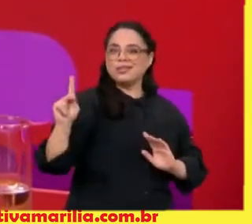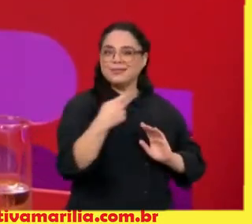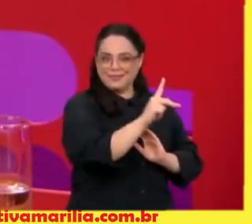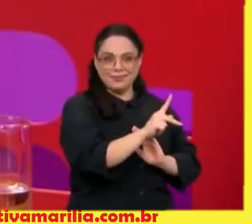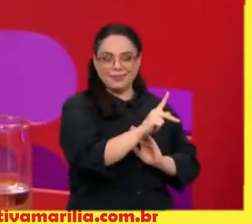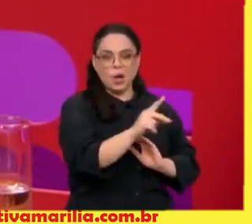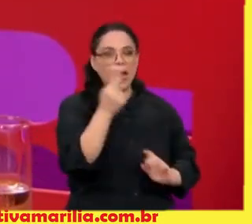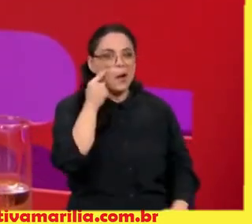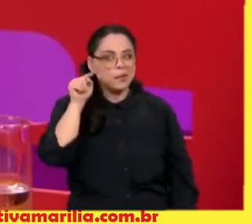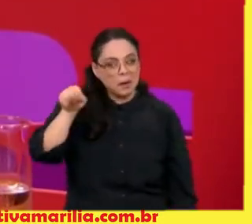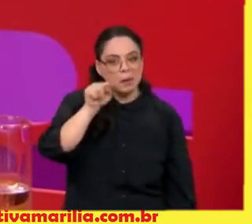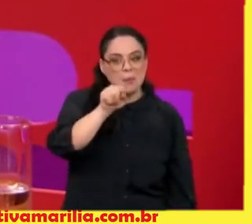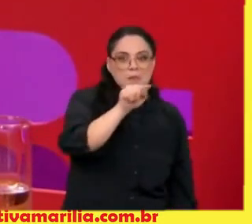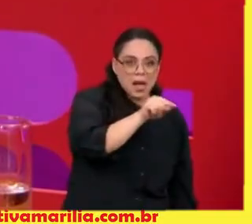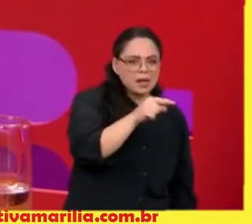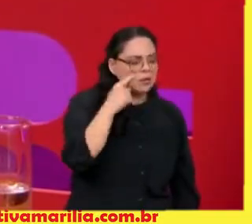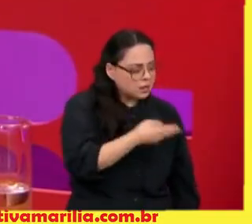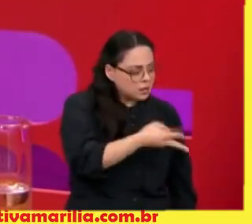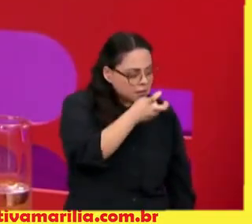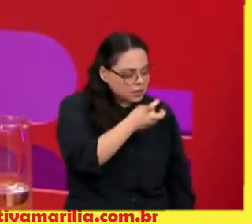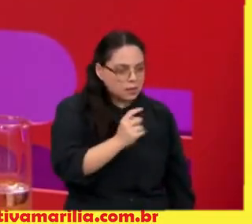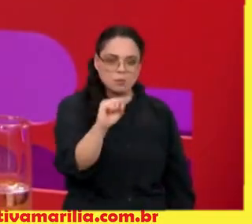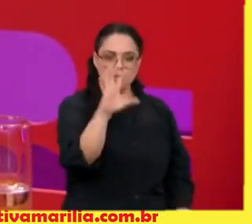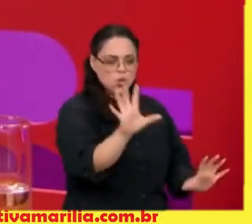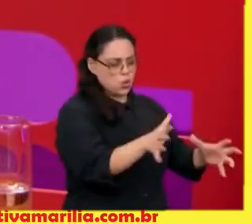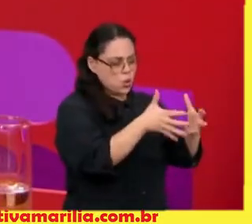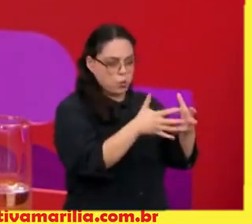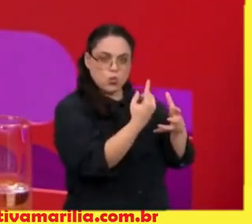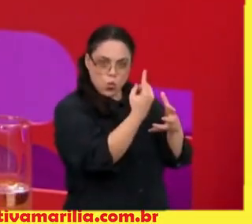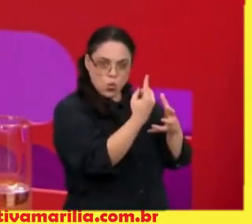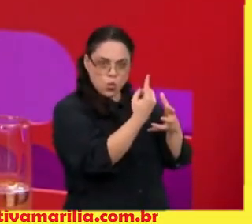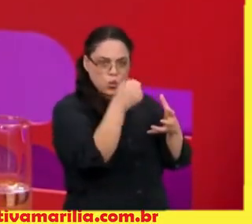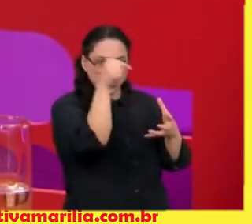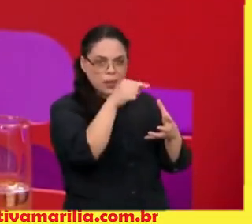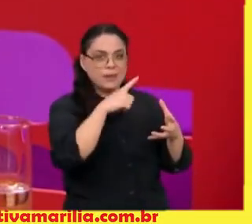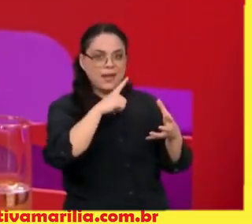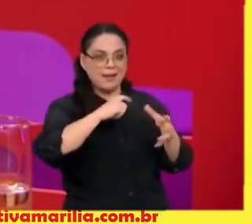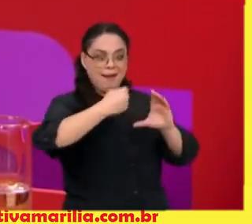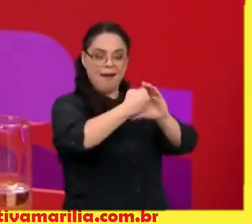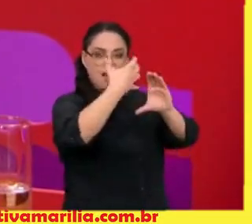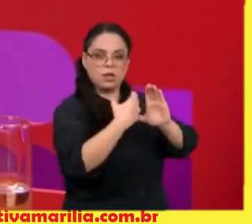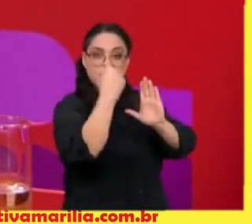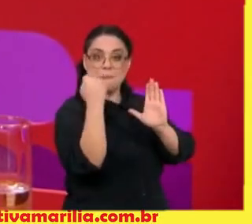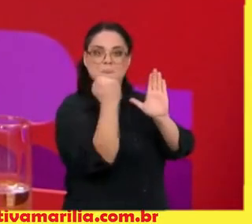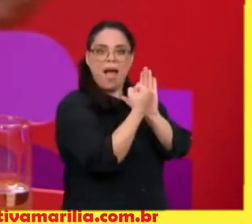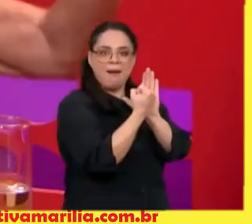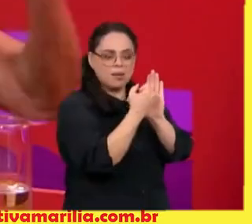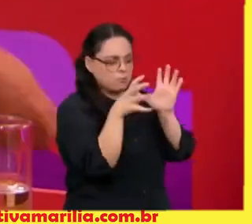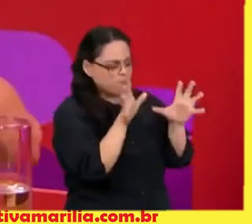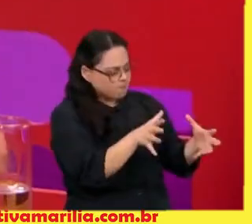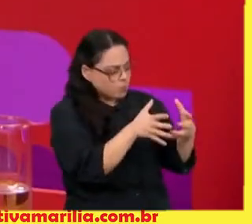se firmando algo que, assim, esse grupo aqui tem uma marca que destoa de